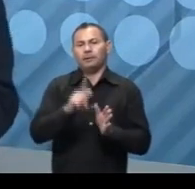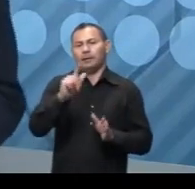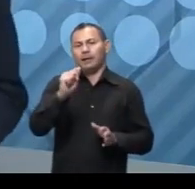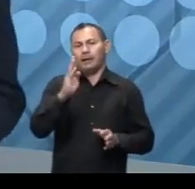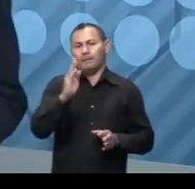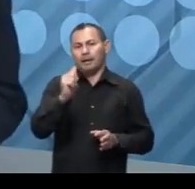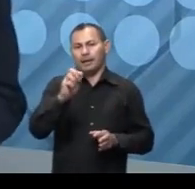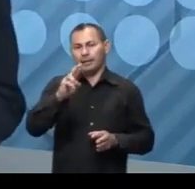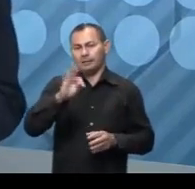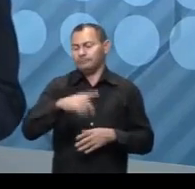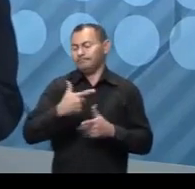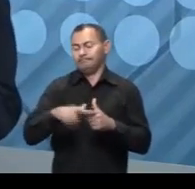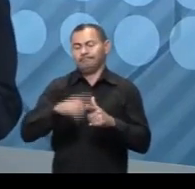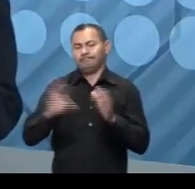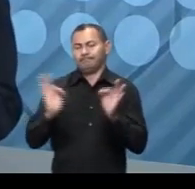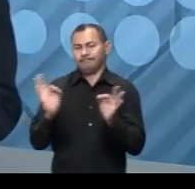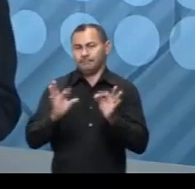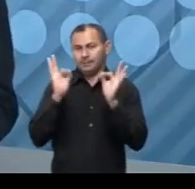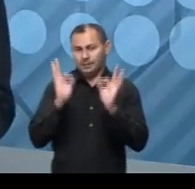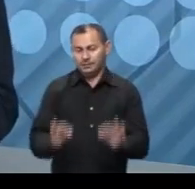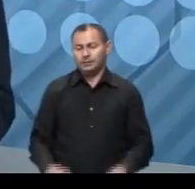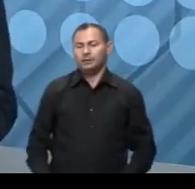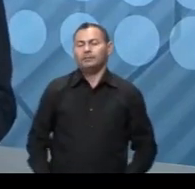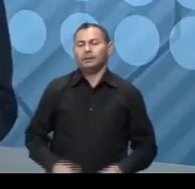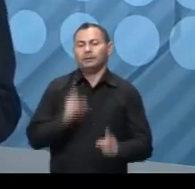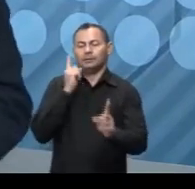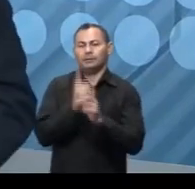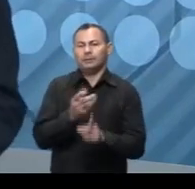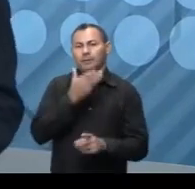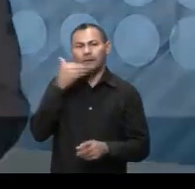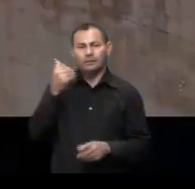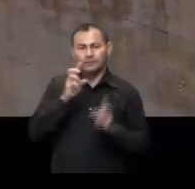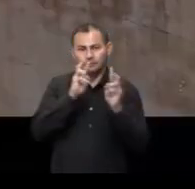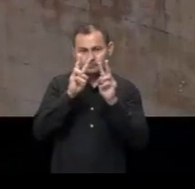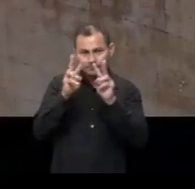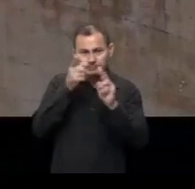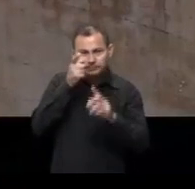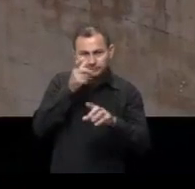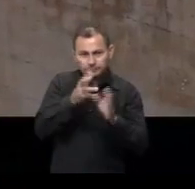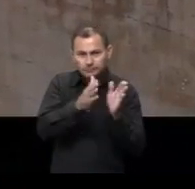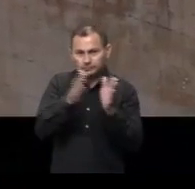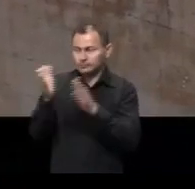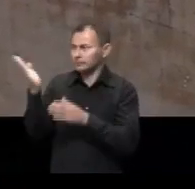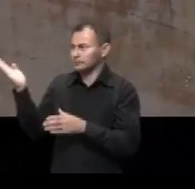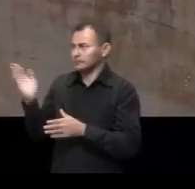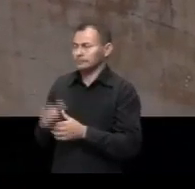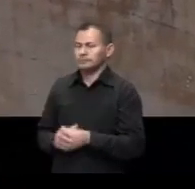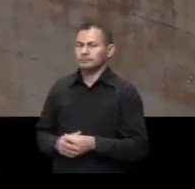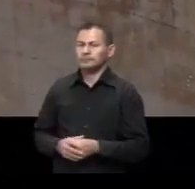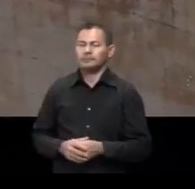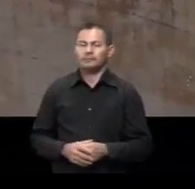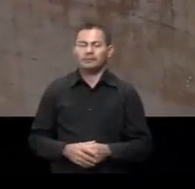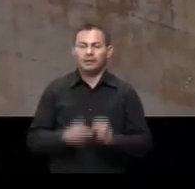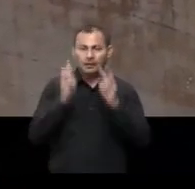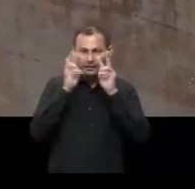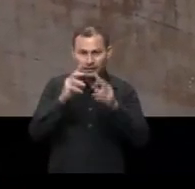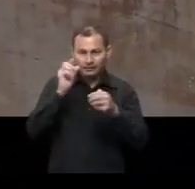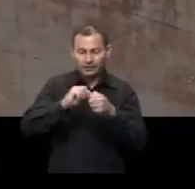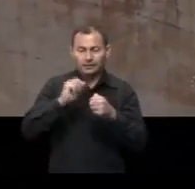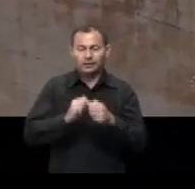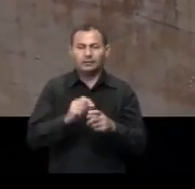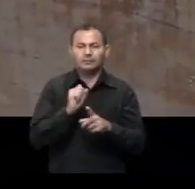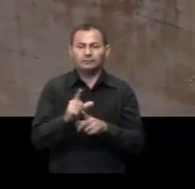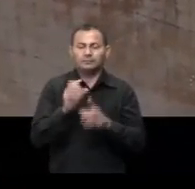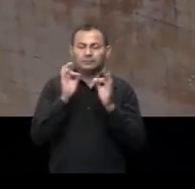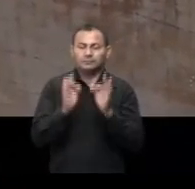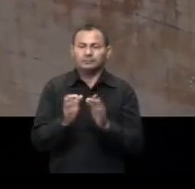não tem problema nenhum. É até melhor, tá bom? Para a gente se localizar melhor. Então, retornando para o vídeo. Então, a gente vê que ele fez